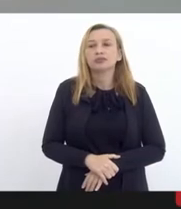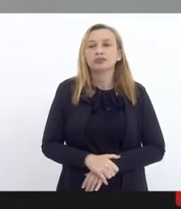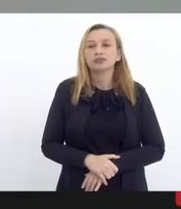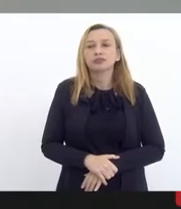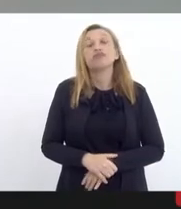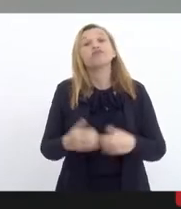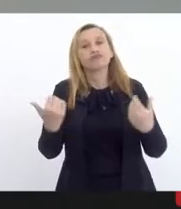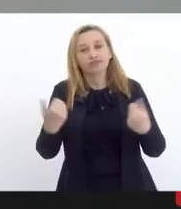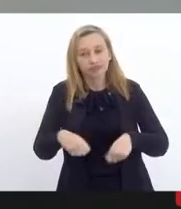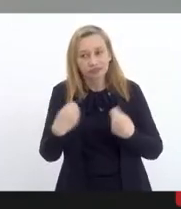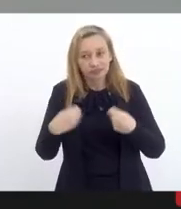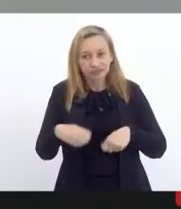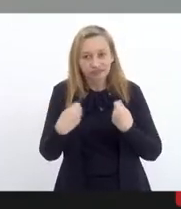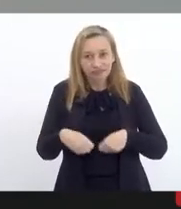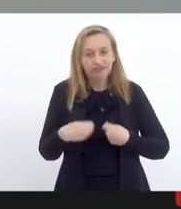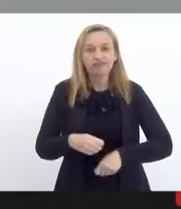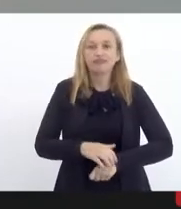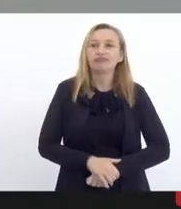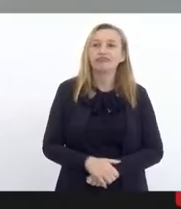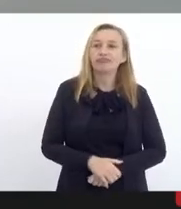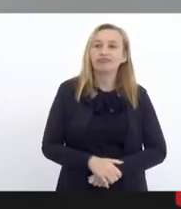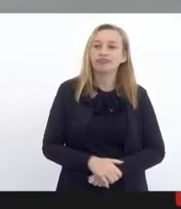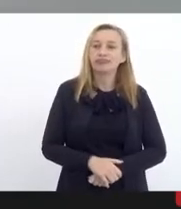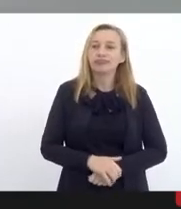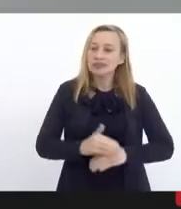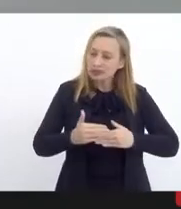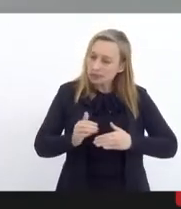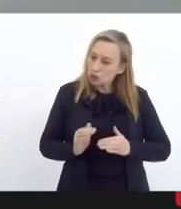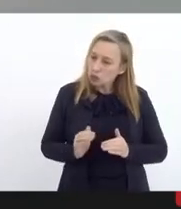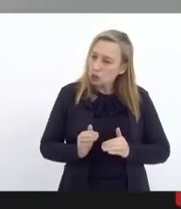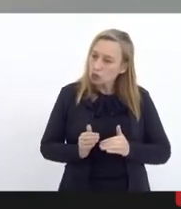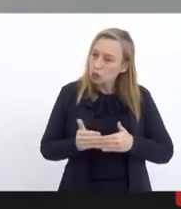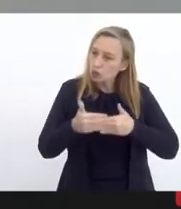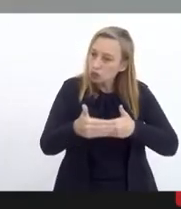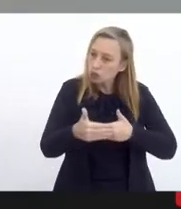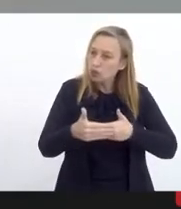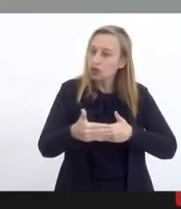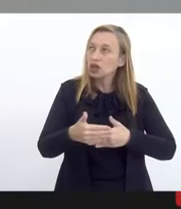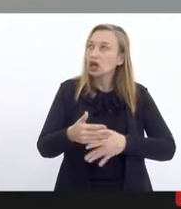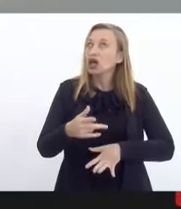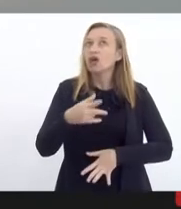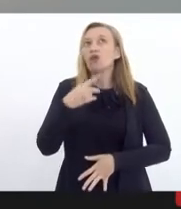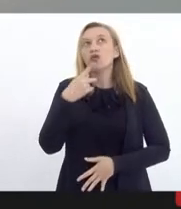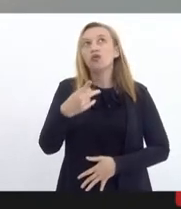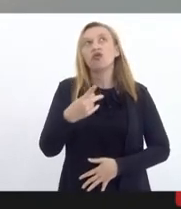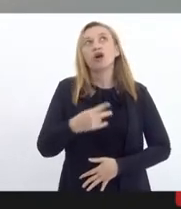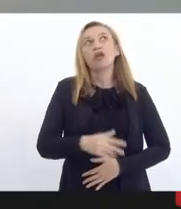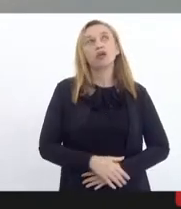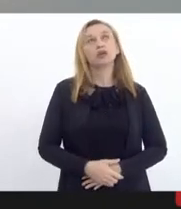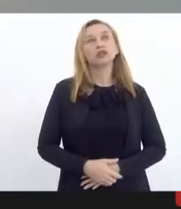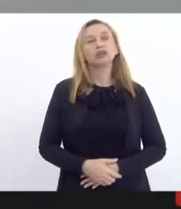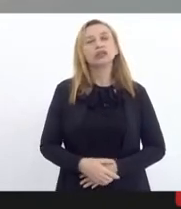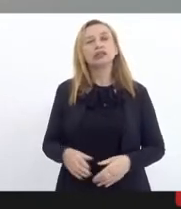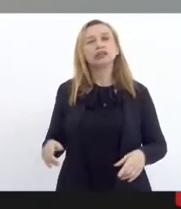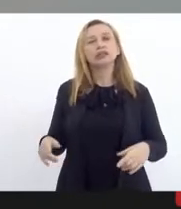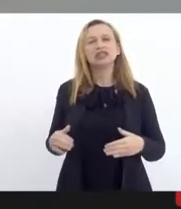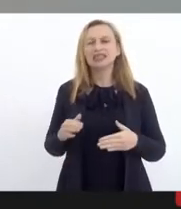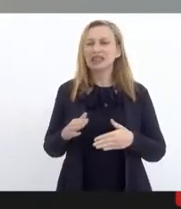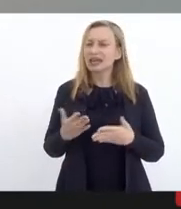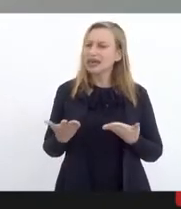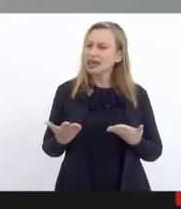é preciso dar um passo adiante. Um passo adiante, eu considero, é também,